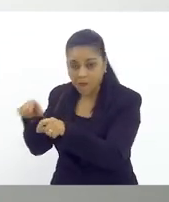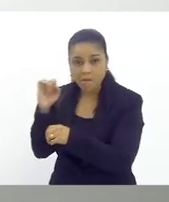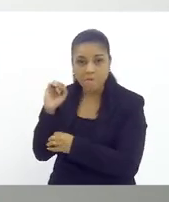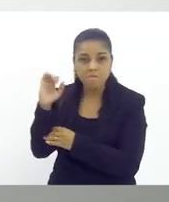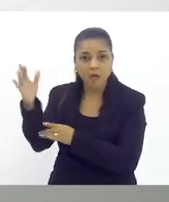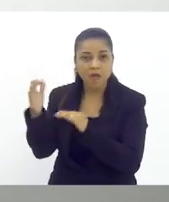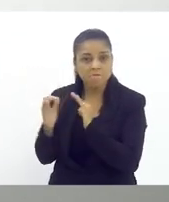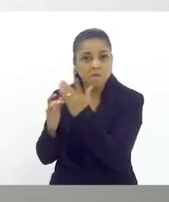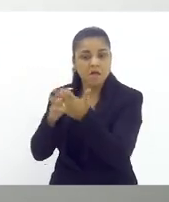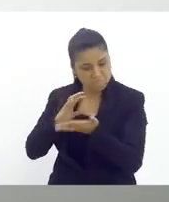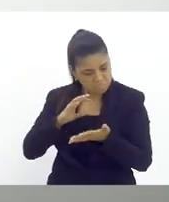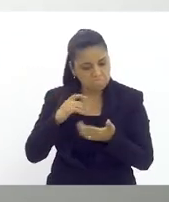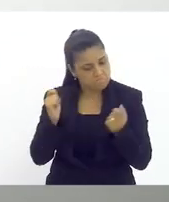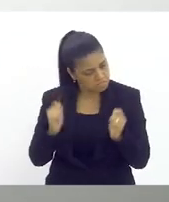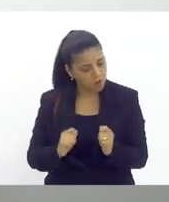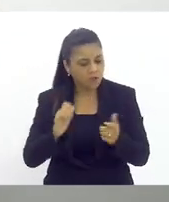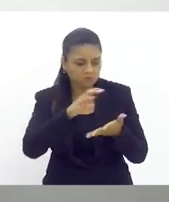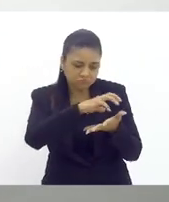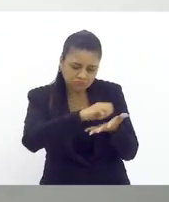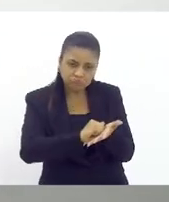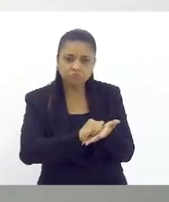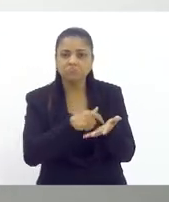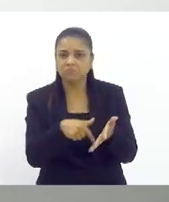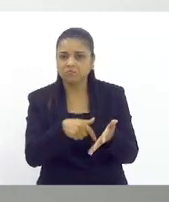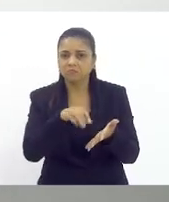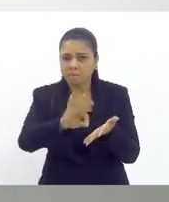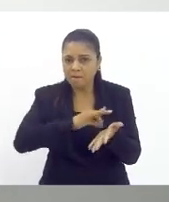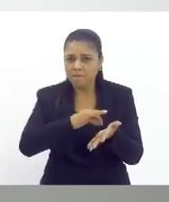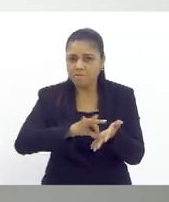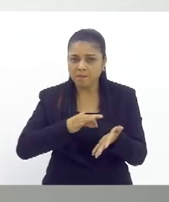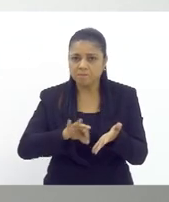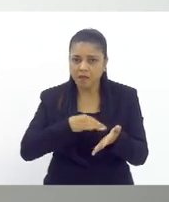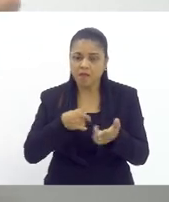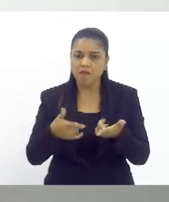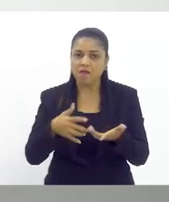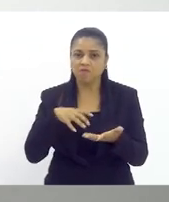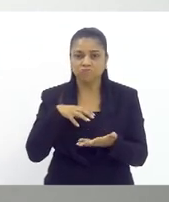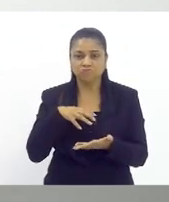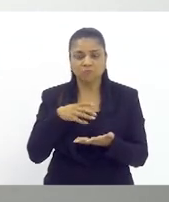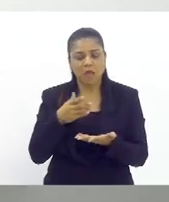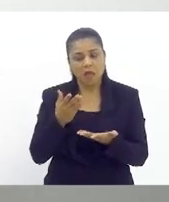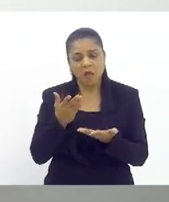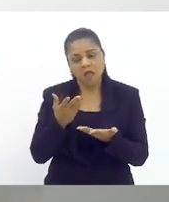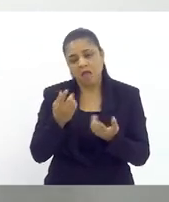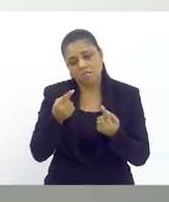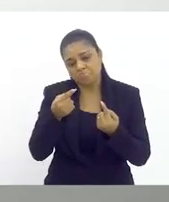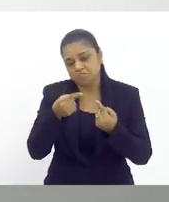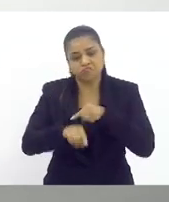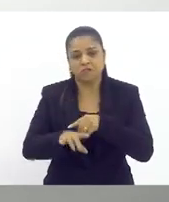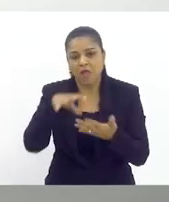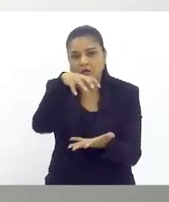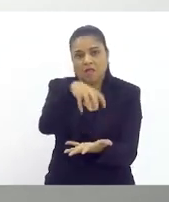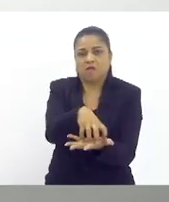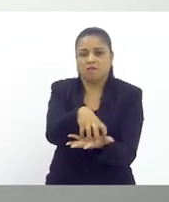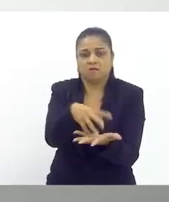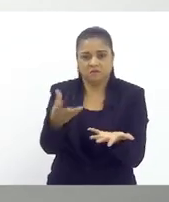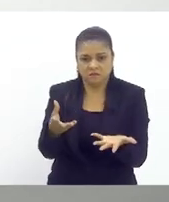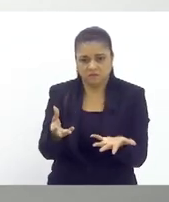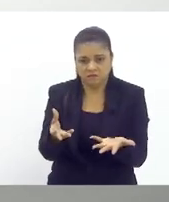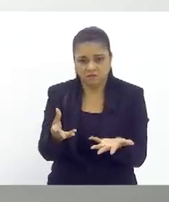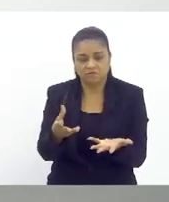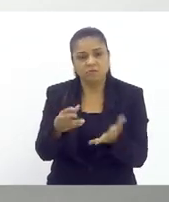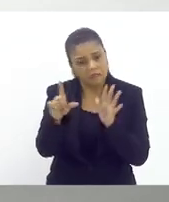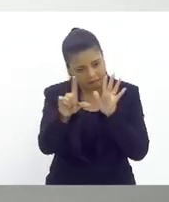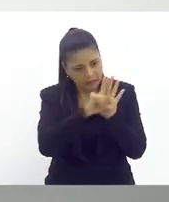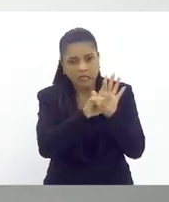pode falar de cadastro e essa descentralização eu proponho de centralização do carpo Você tem os critérios da lei a gente